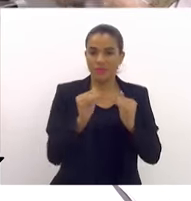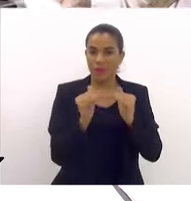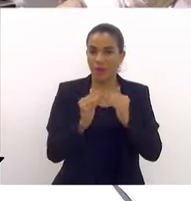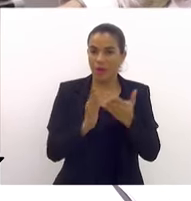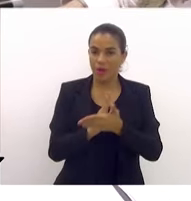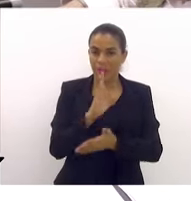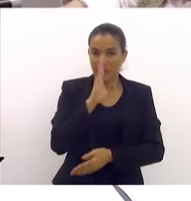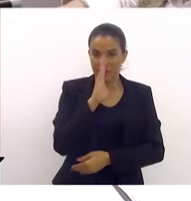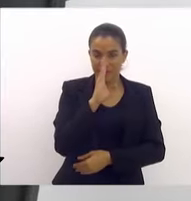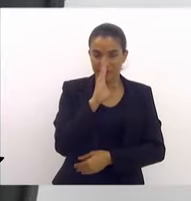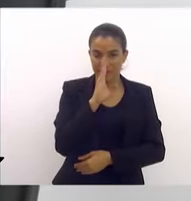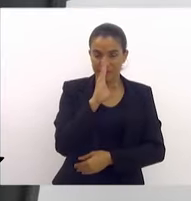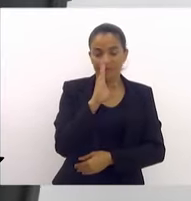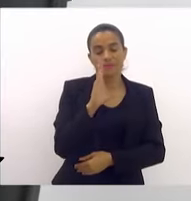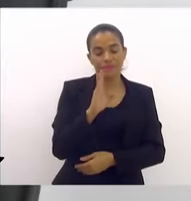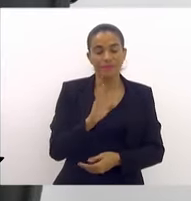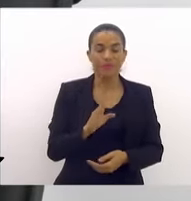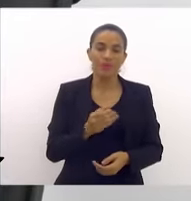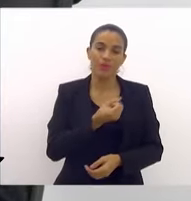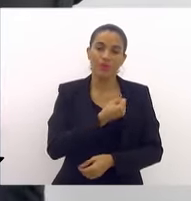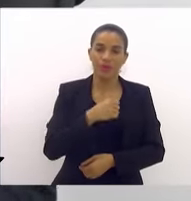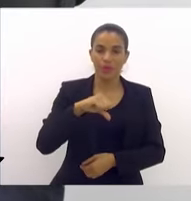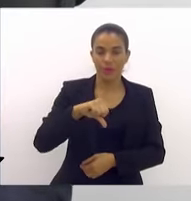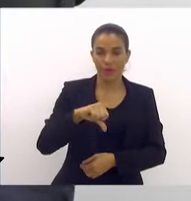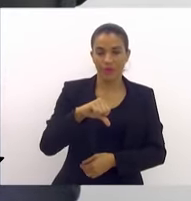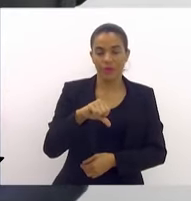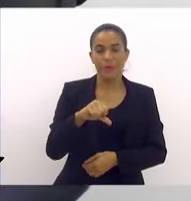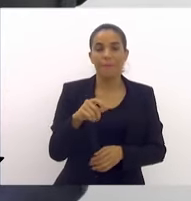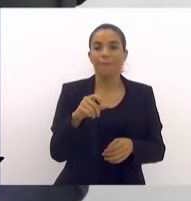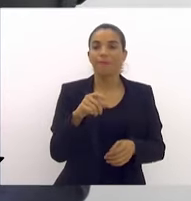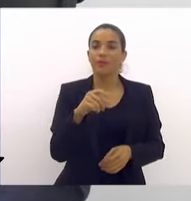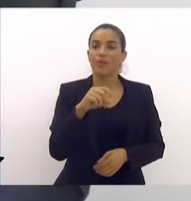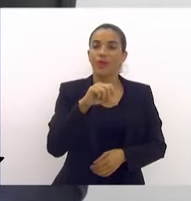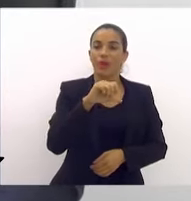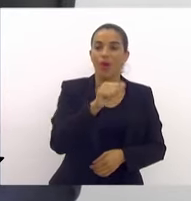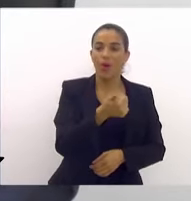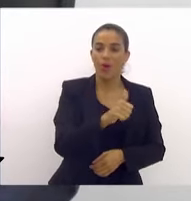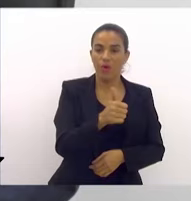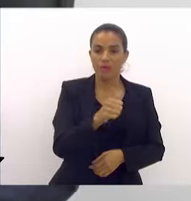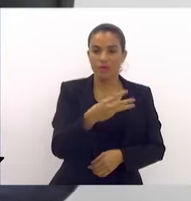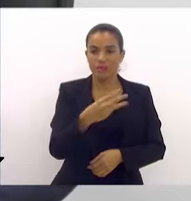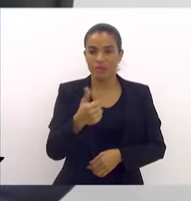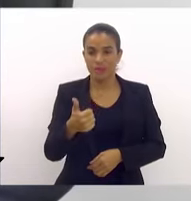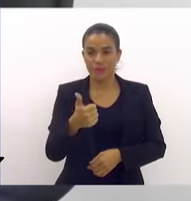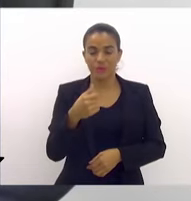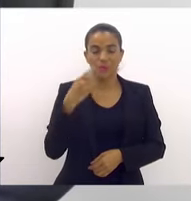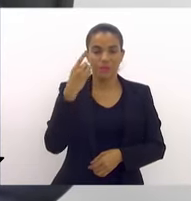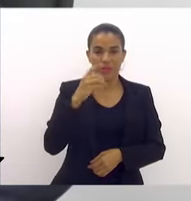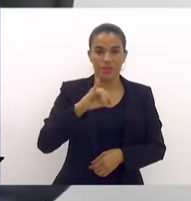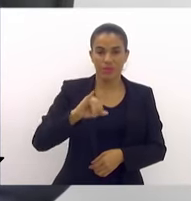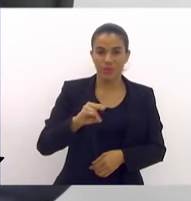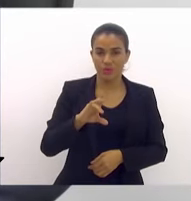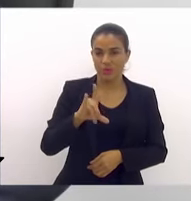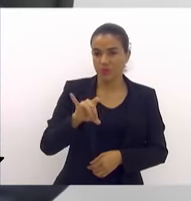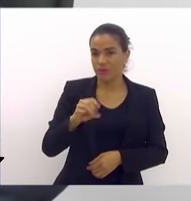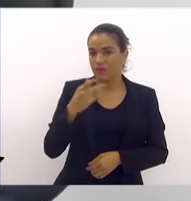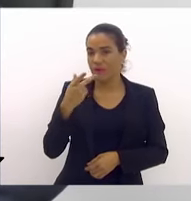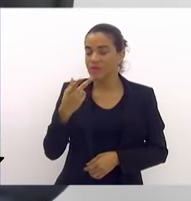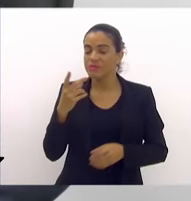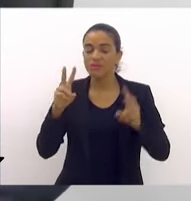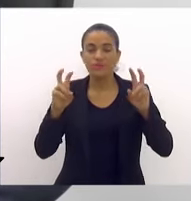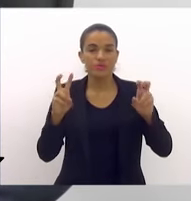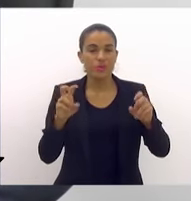estão. Aprovado. Item 9 da pauta, o PL 1131 de 23, de autoria do deputado Júlio Rocha, que dispõe sobre